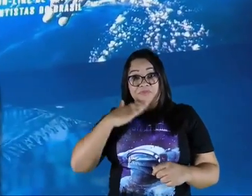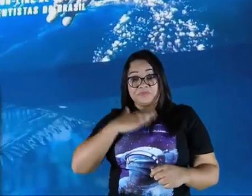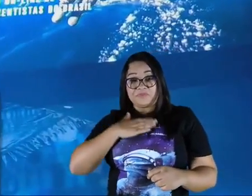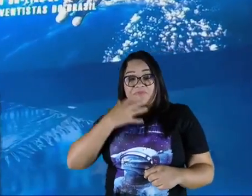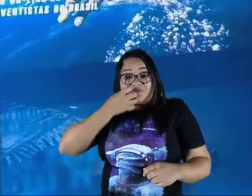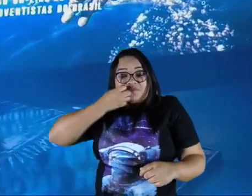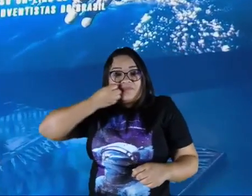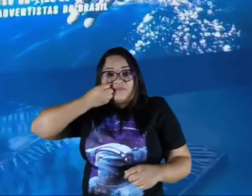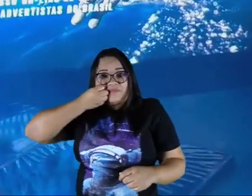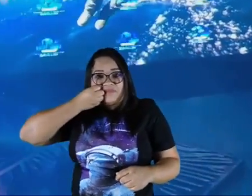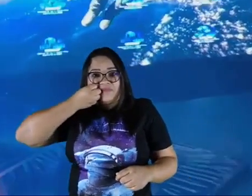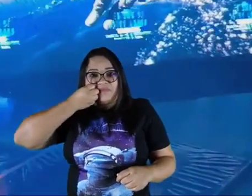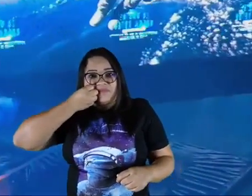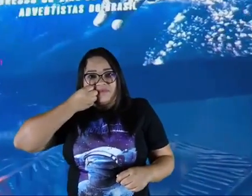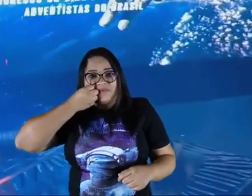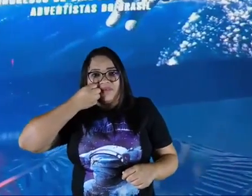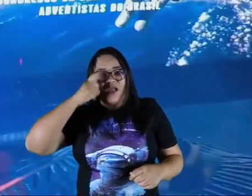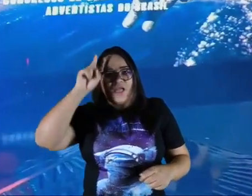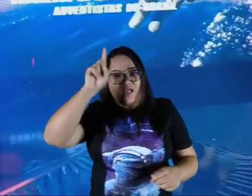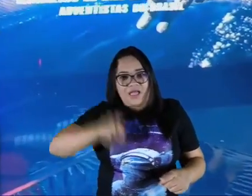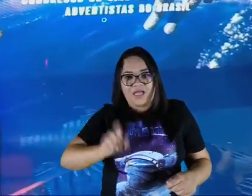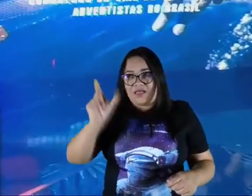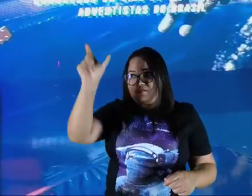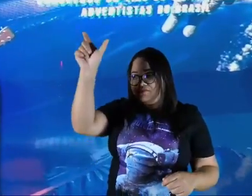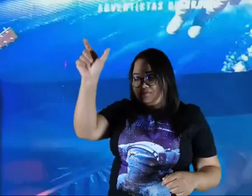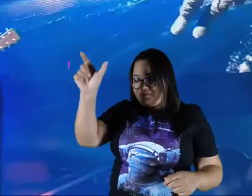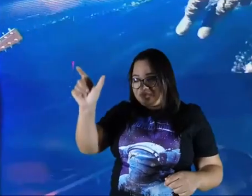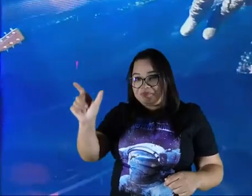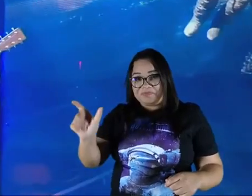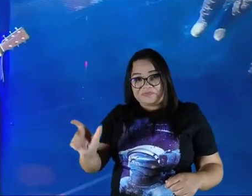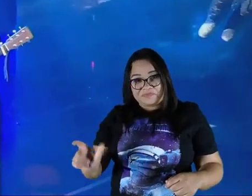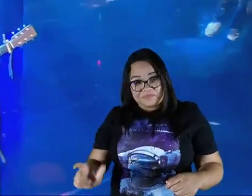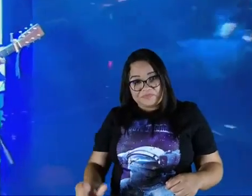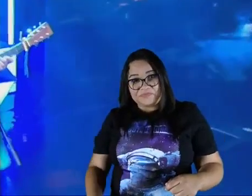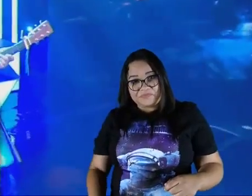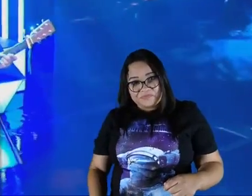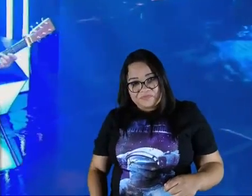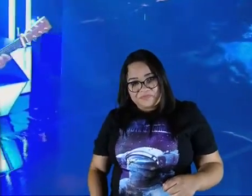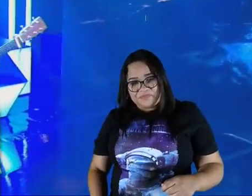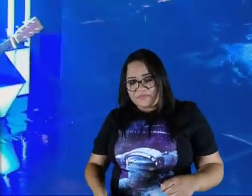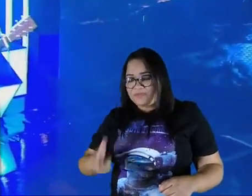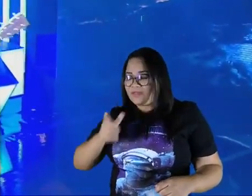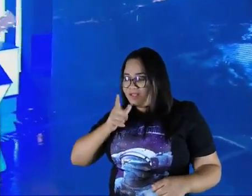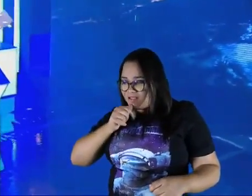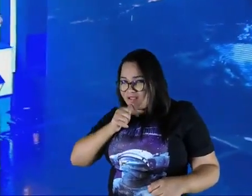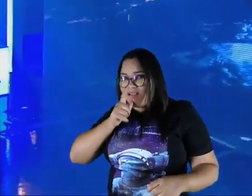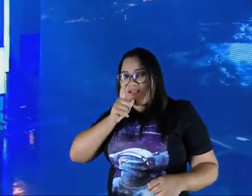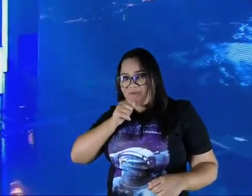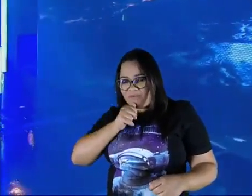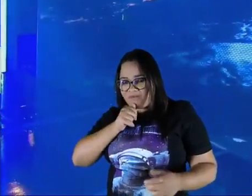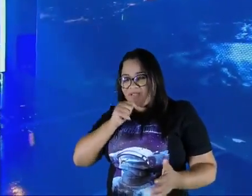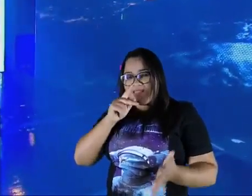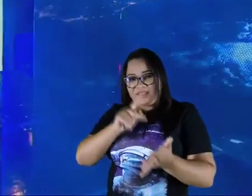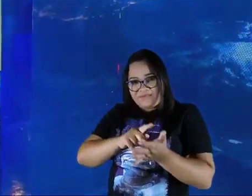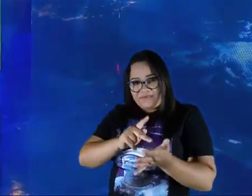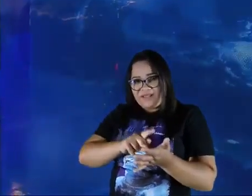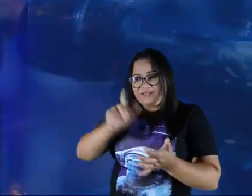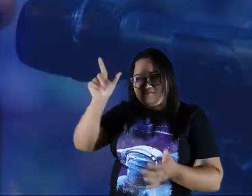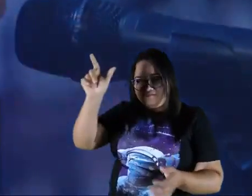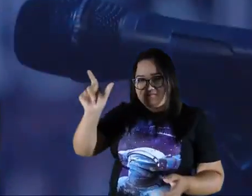lugar é alguém, e a minha água também.